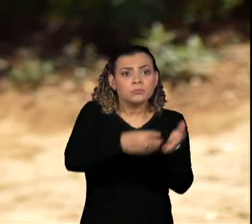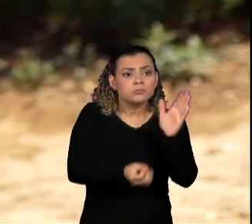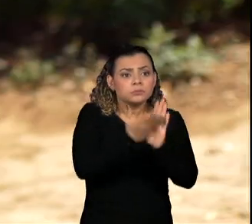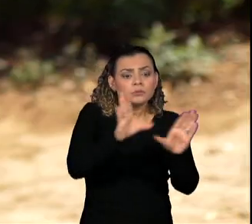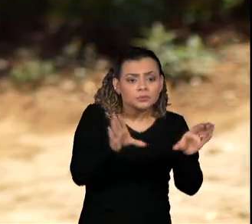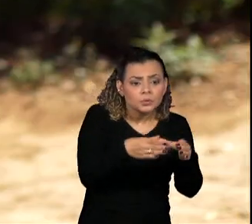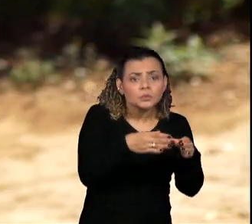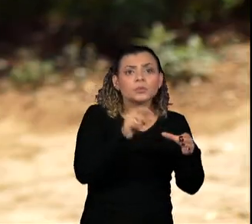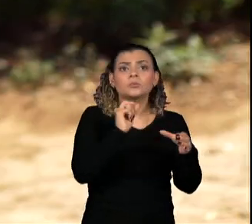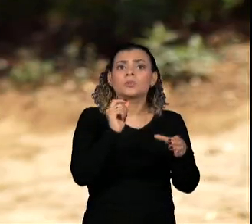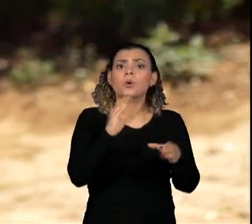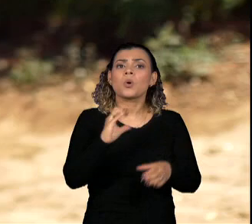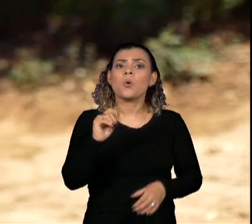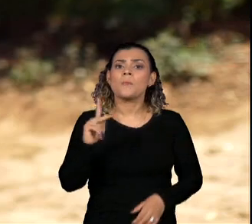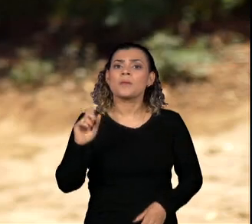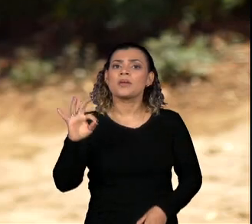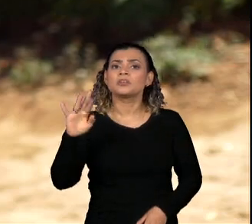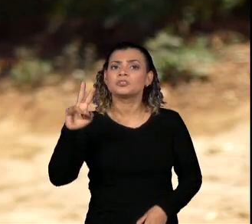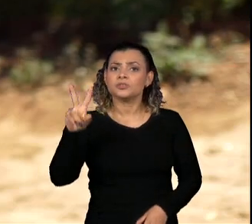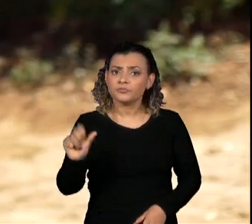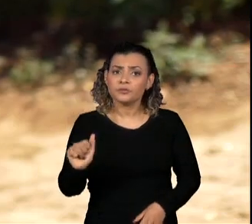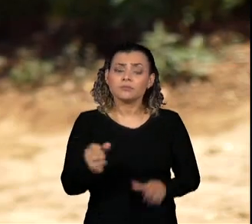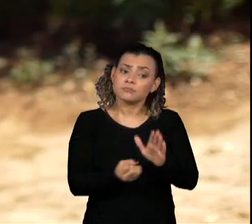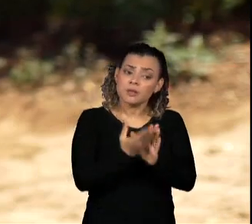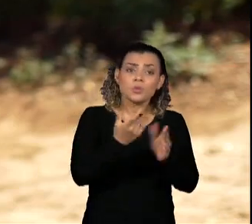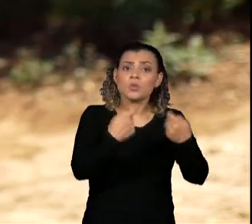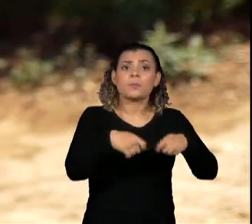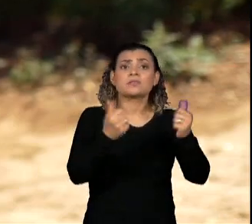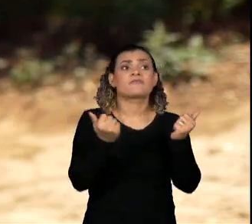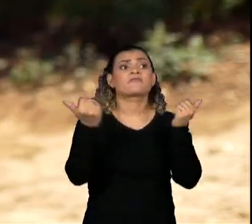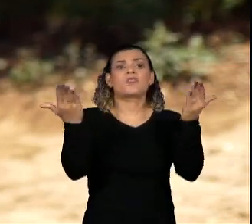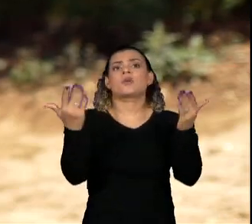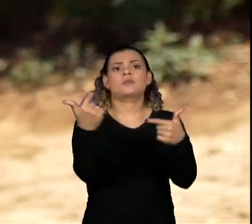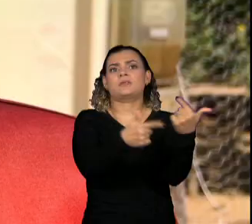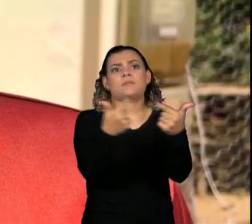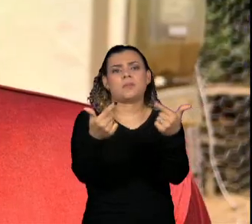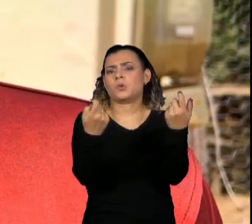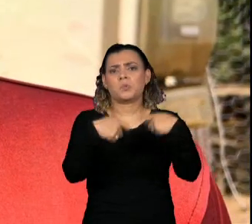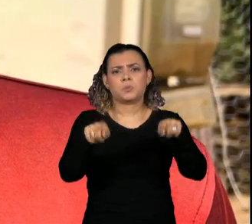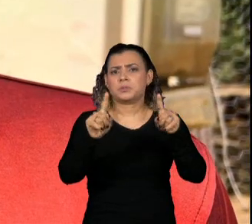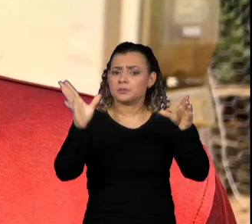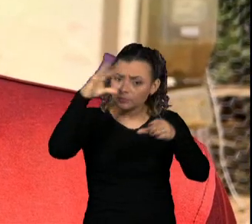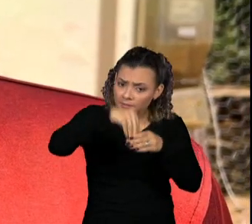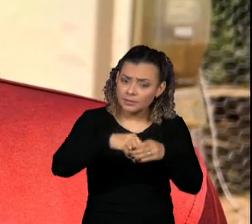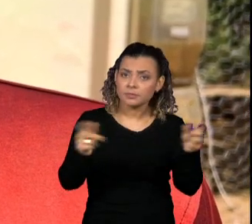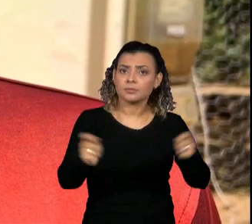muito importante, que não ia precisar dessas pessoas sair para aventurar um emprego lá fora. Né?